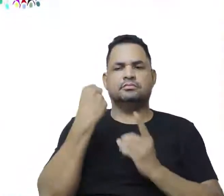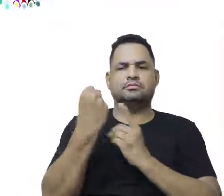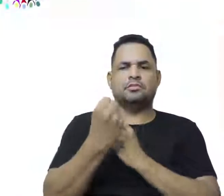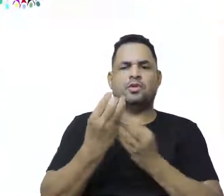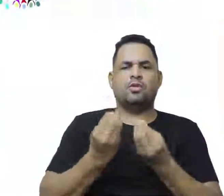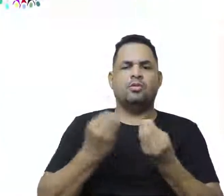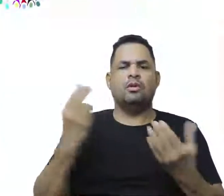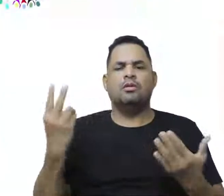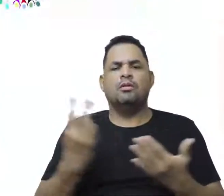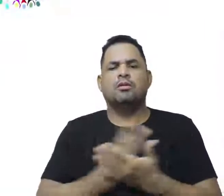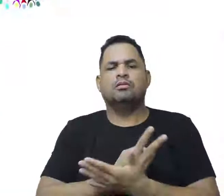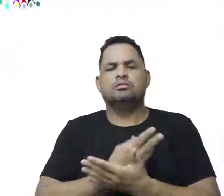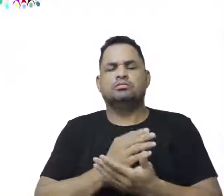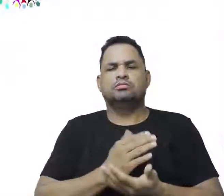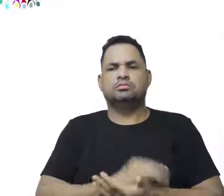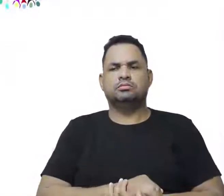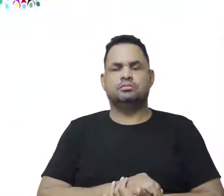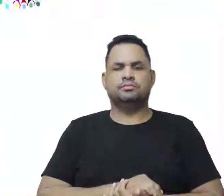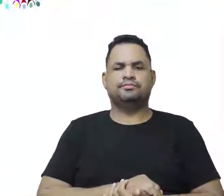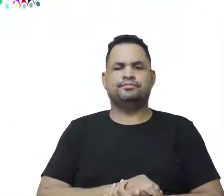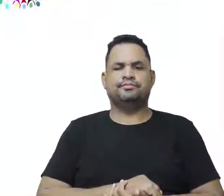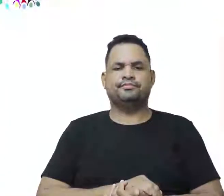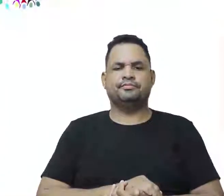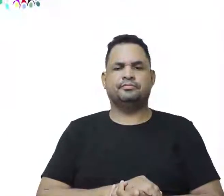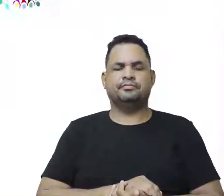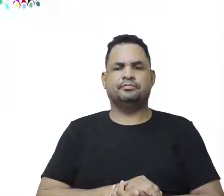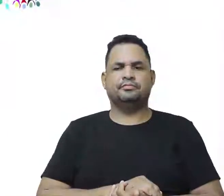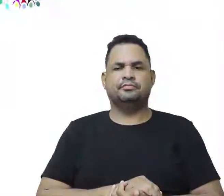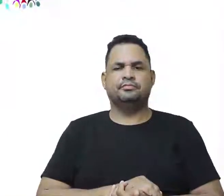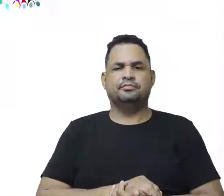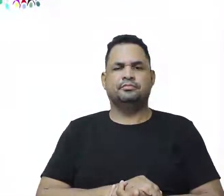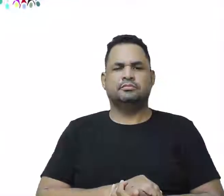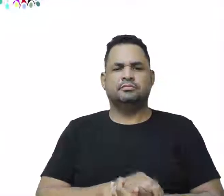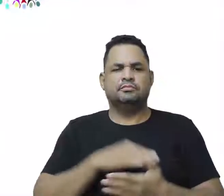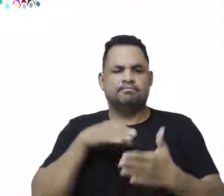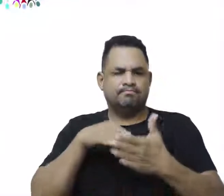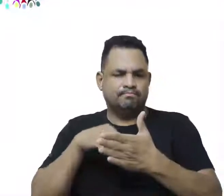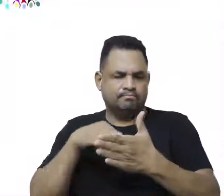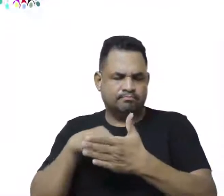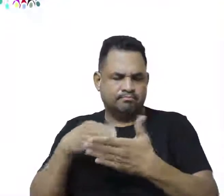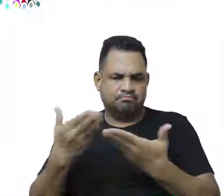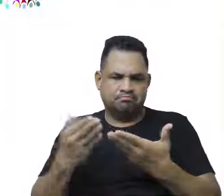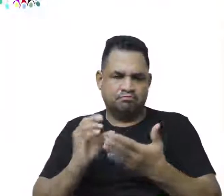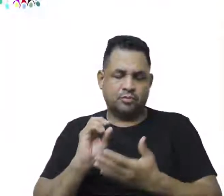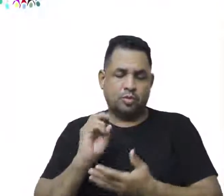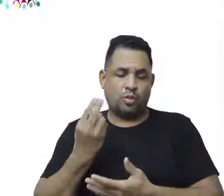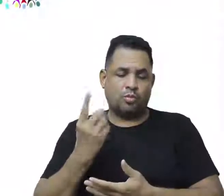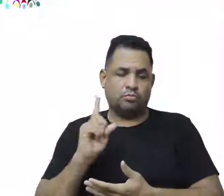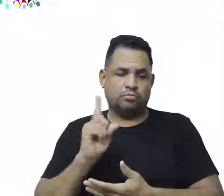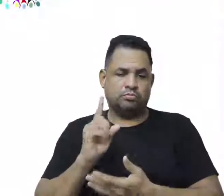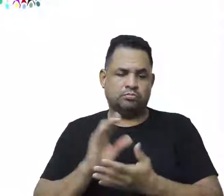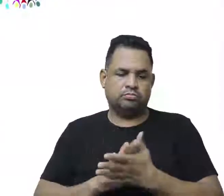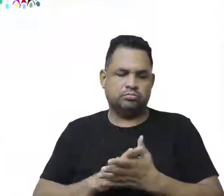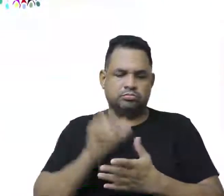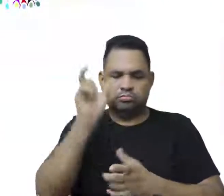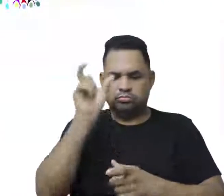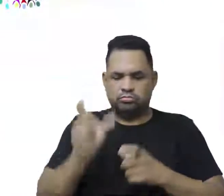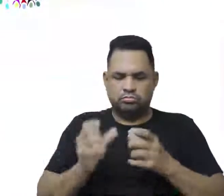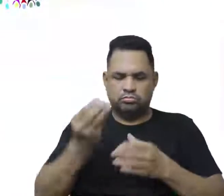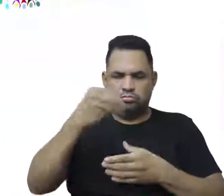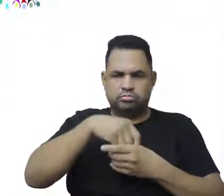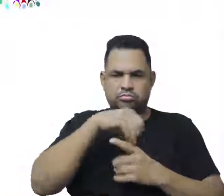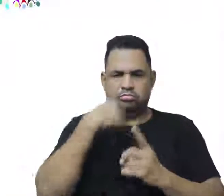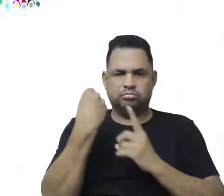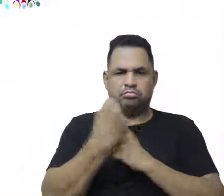como que ocorreu essas formas de dominação e isso limitava ou não os indivíduos entre Essa sociedade